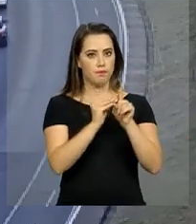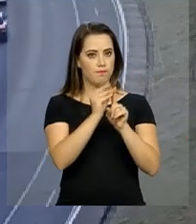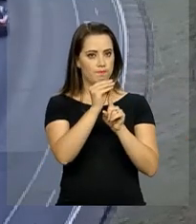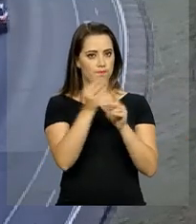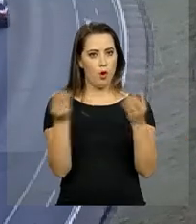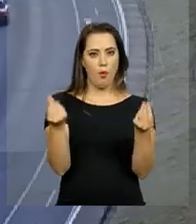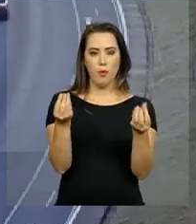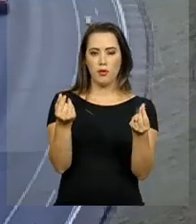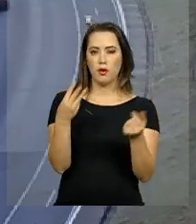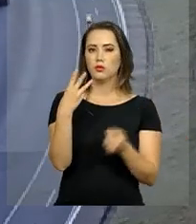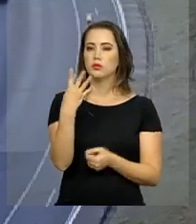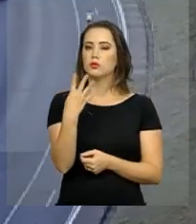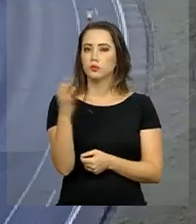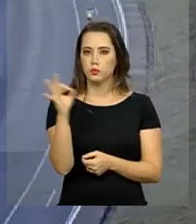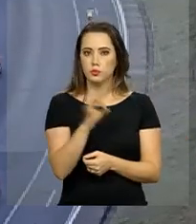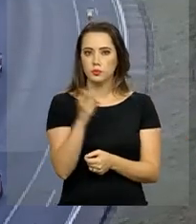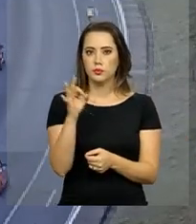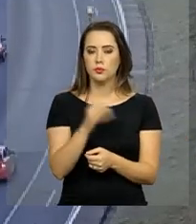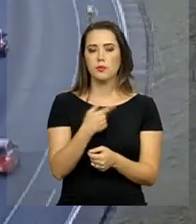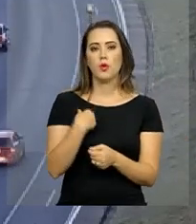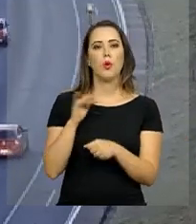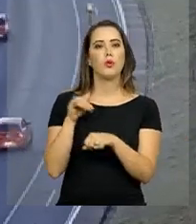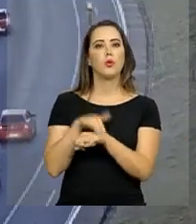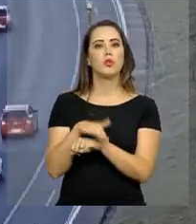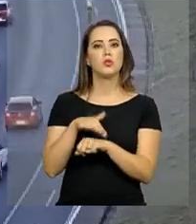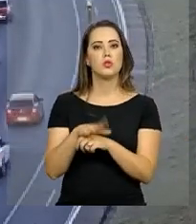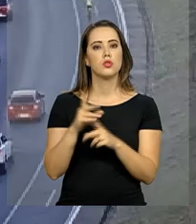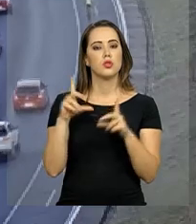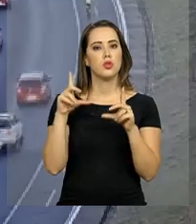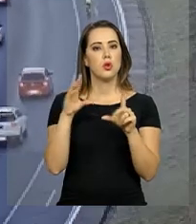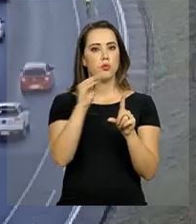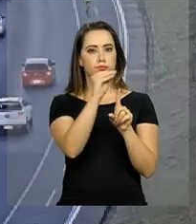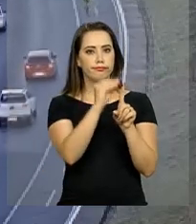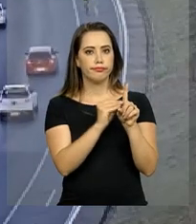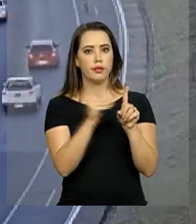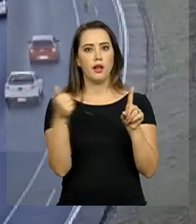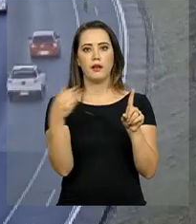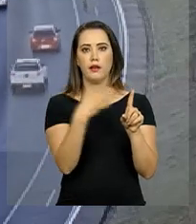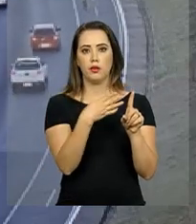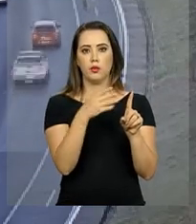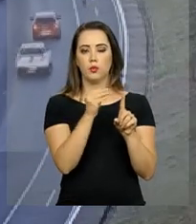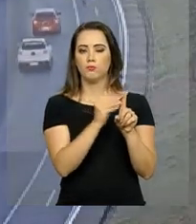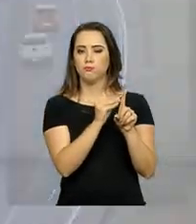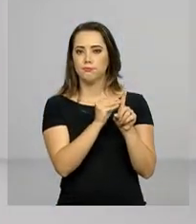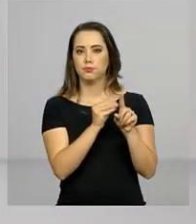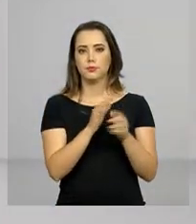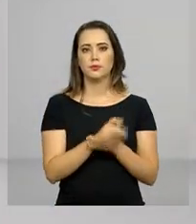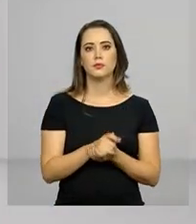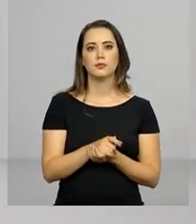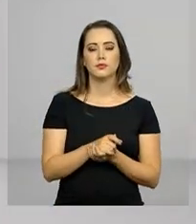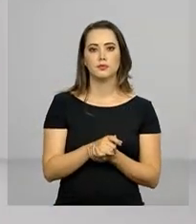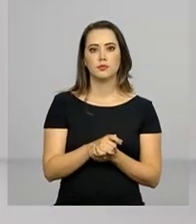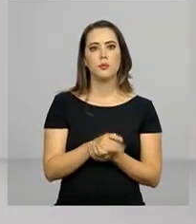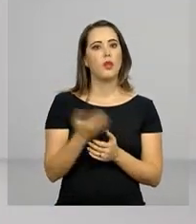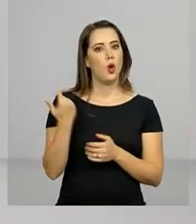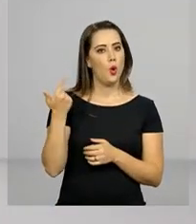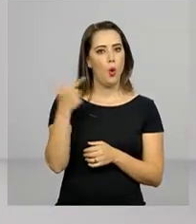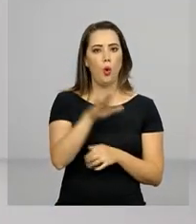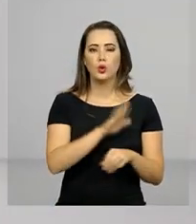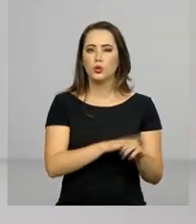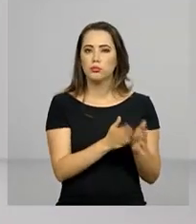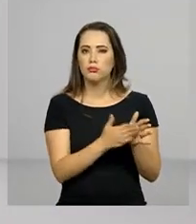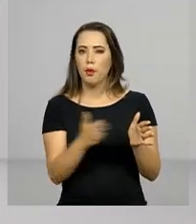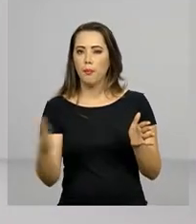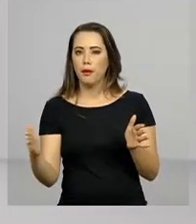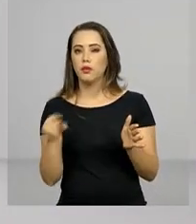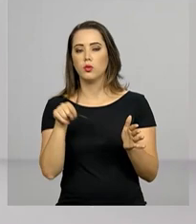ar está em 34%. Para a noite, a mínima prevista é de 14 graus. Em mais uma etapa